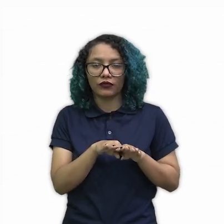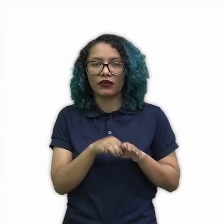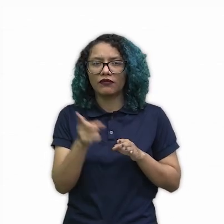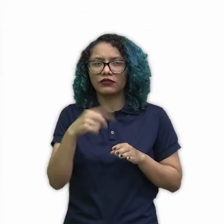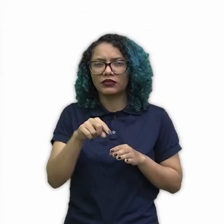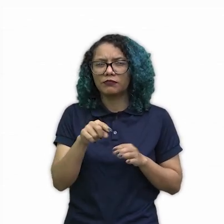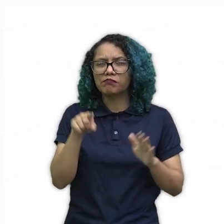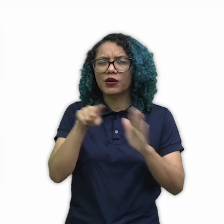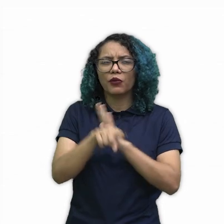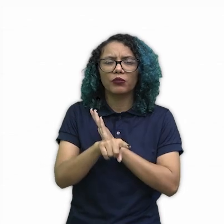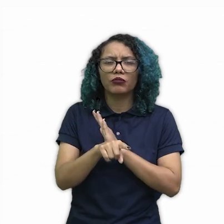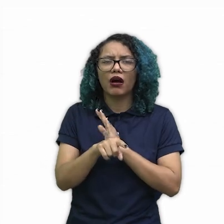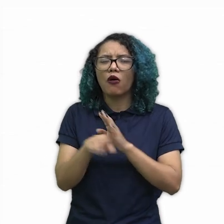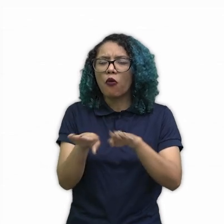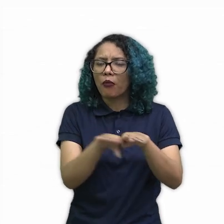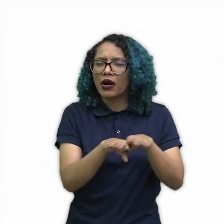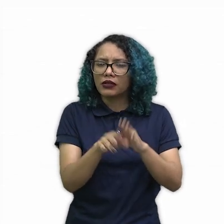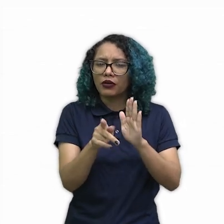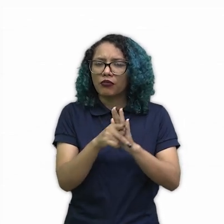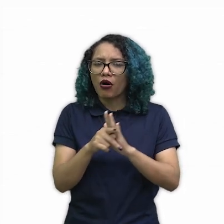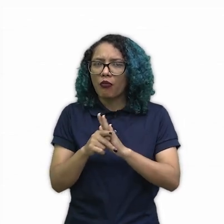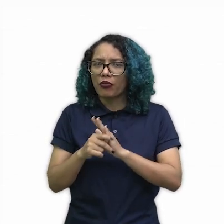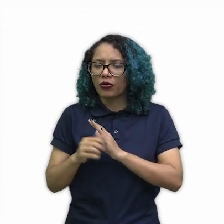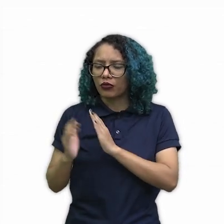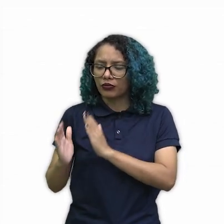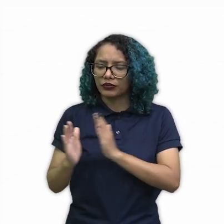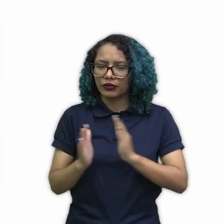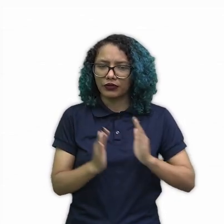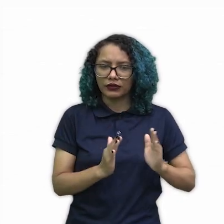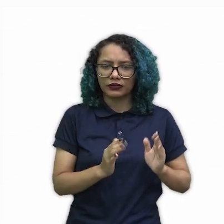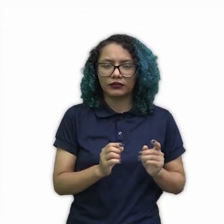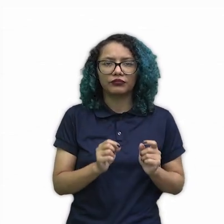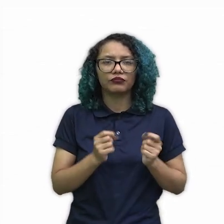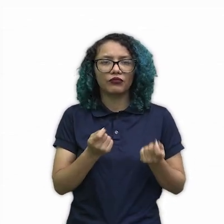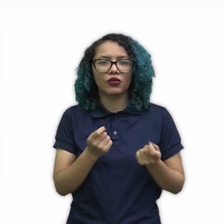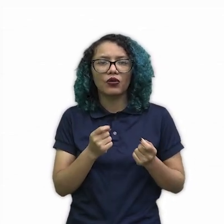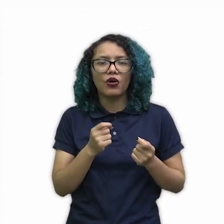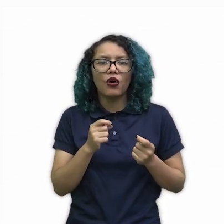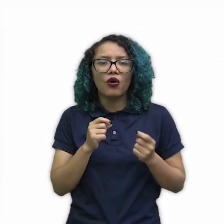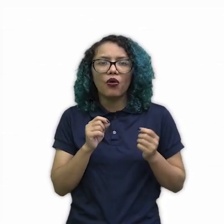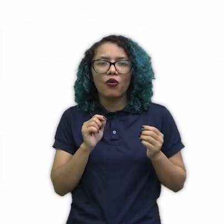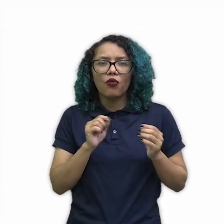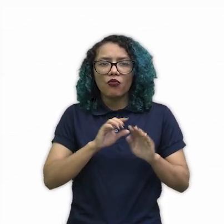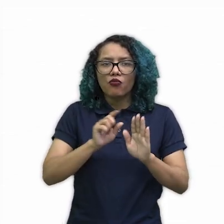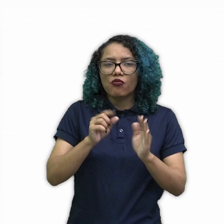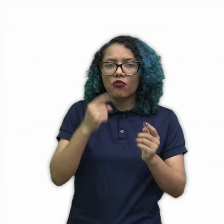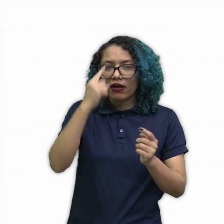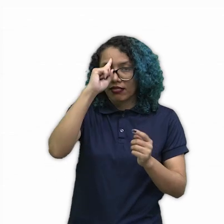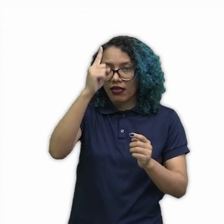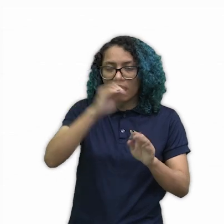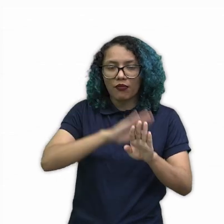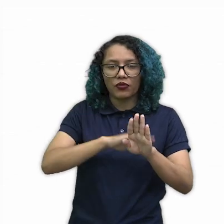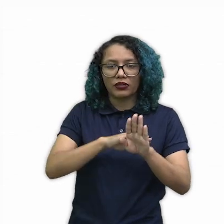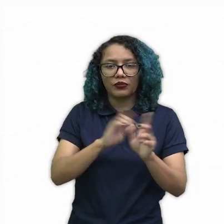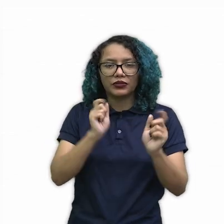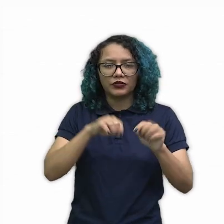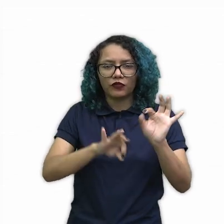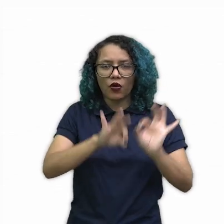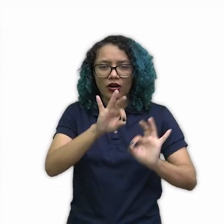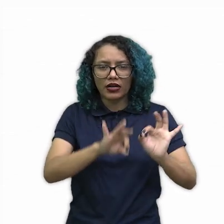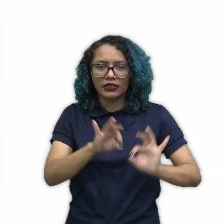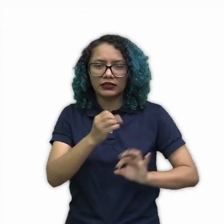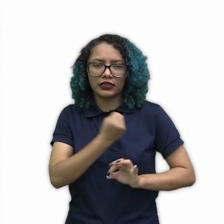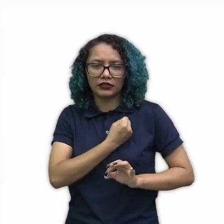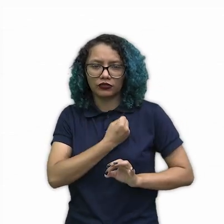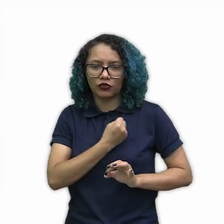o padrão dessa sequência, qual foi a ideia utilizada para construir essa sequência, você conseguiria me responder? Observa aí, eu